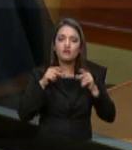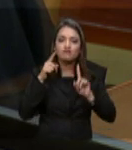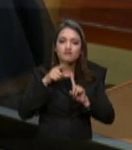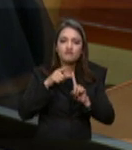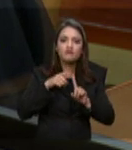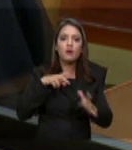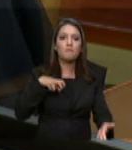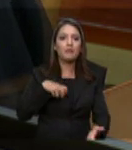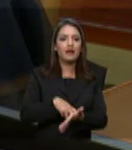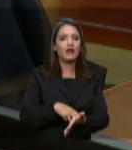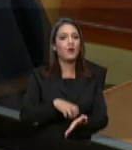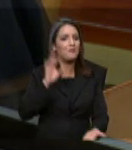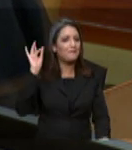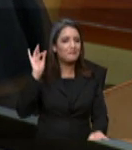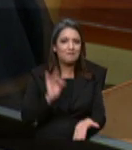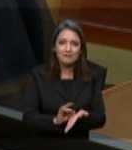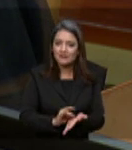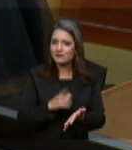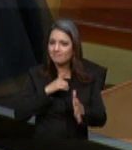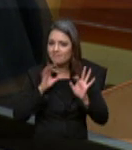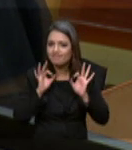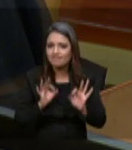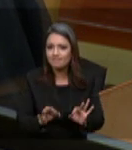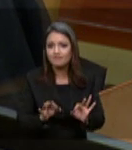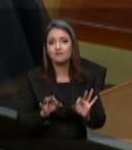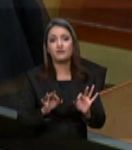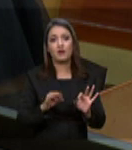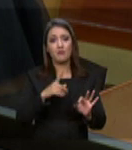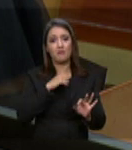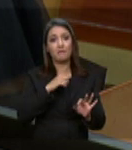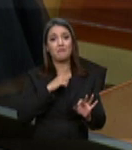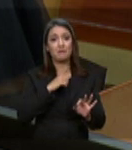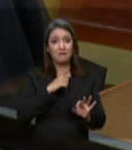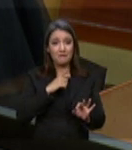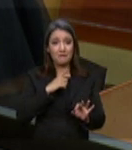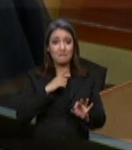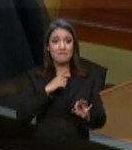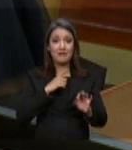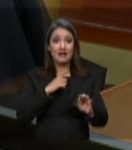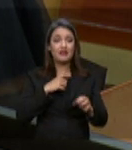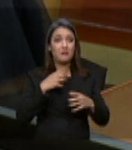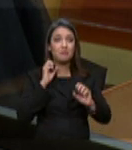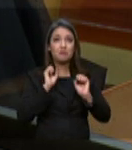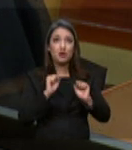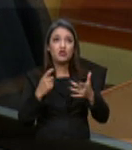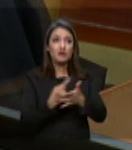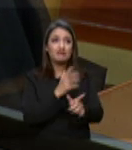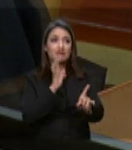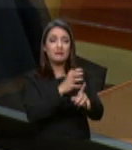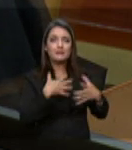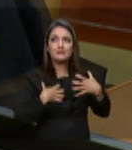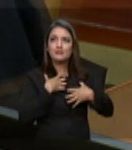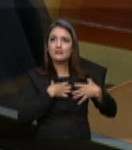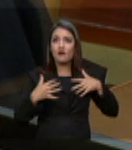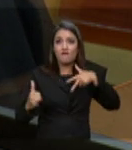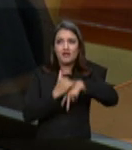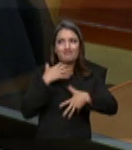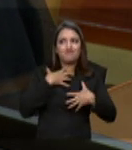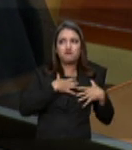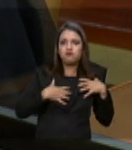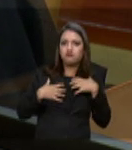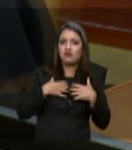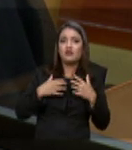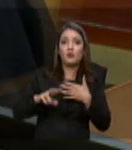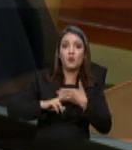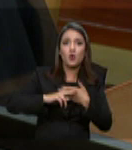penal Exige se realmente intensa de modo a causar potencial a função a vítima como consequência necessita-se